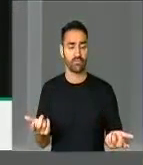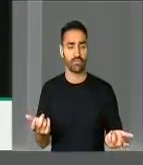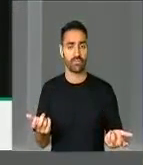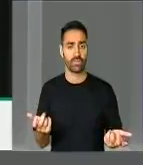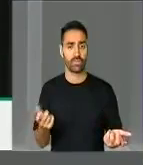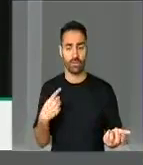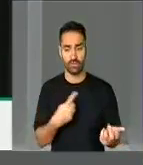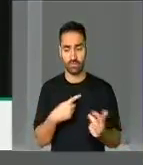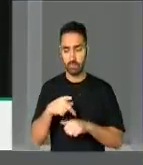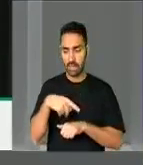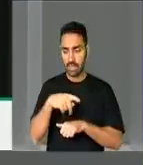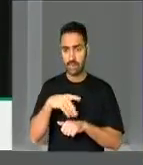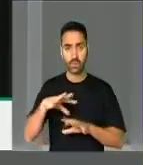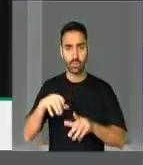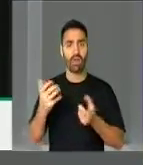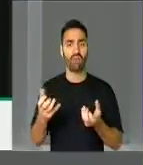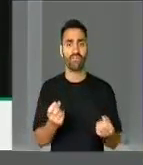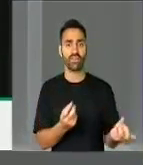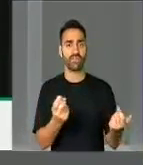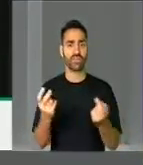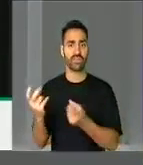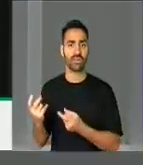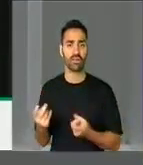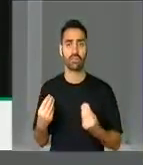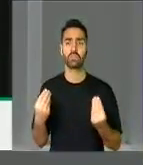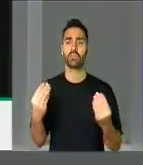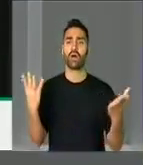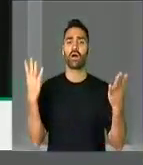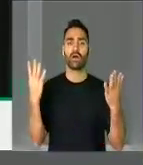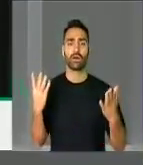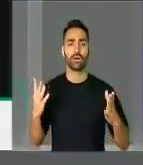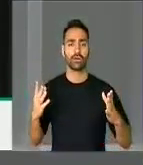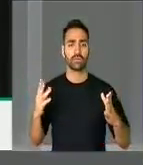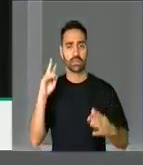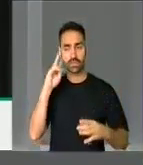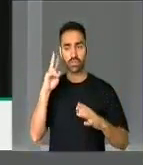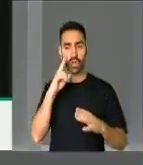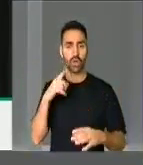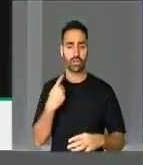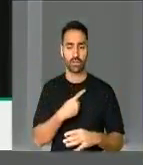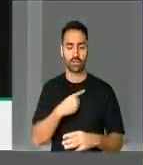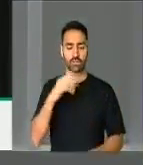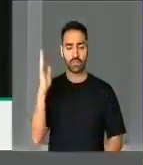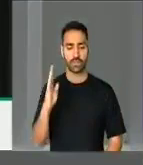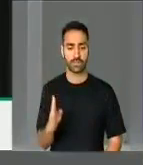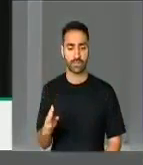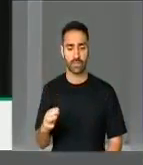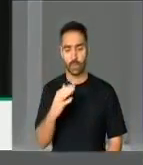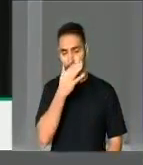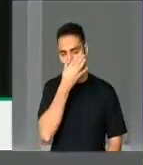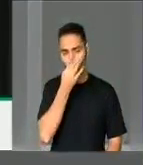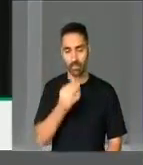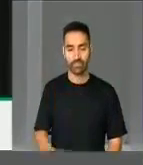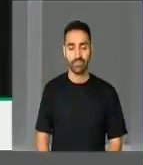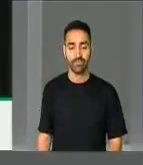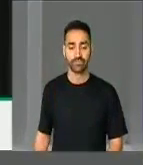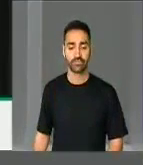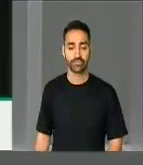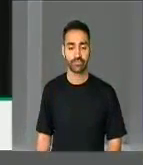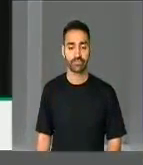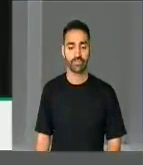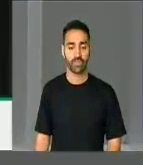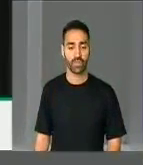do nosso país, e fazendo o maior entreguismo da história da nossa República e da história recente